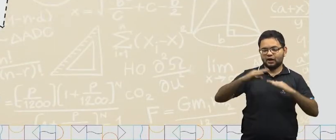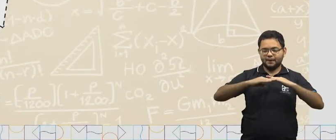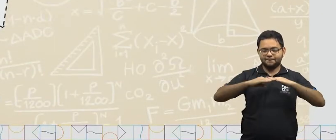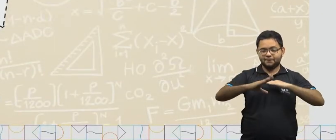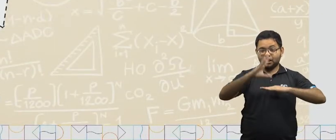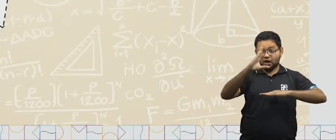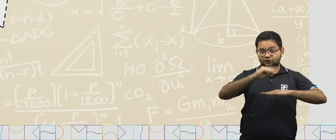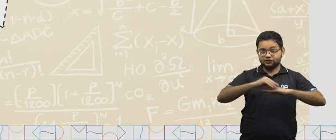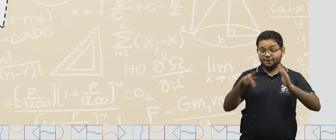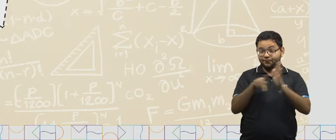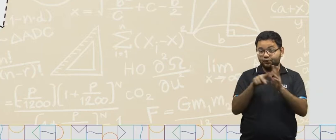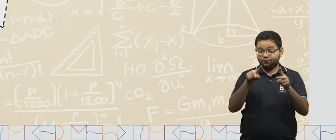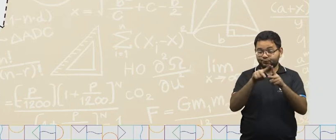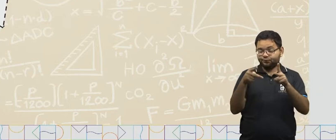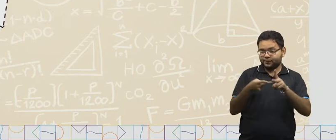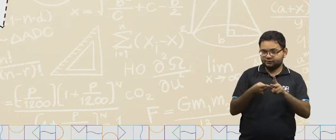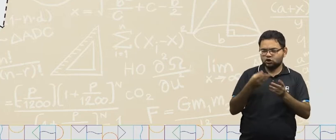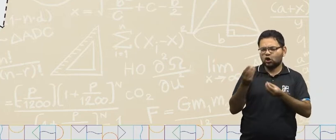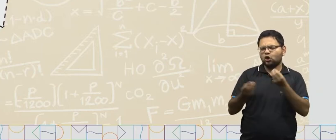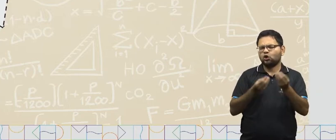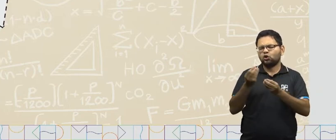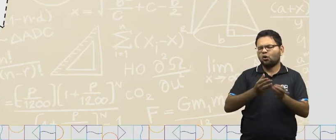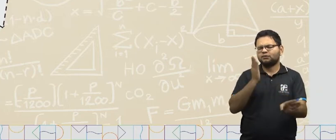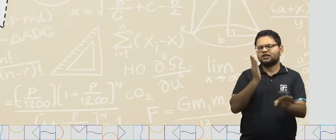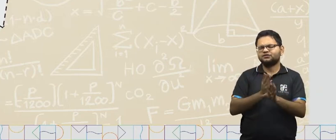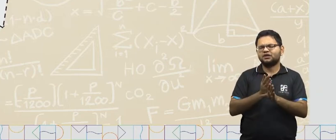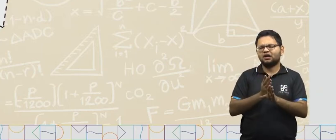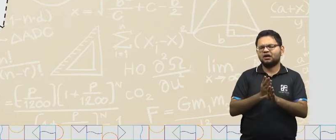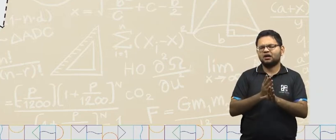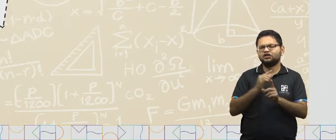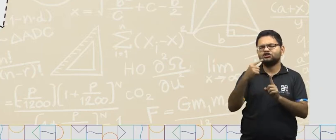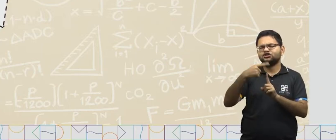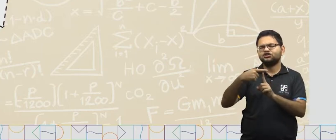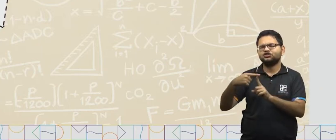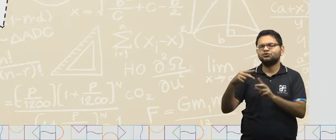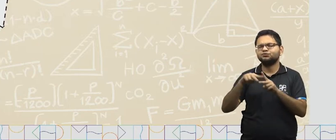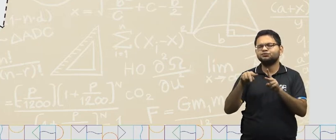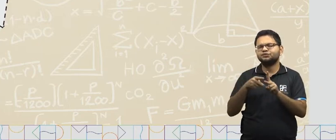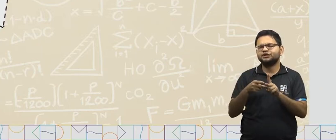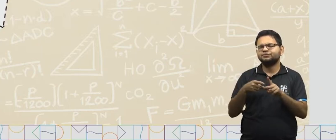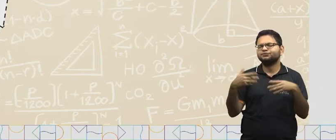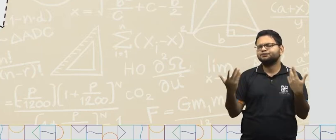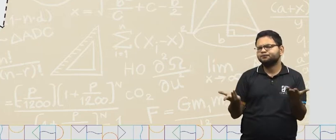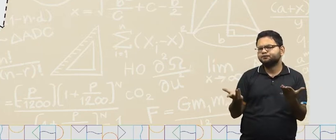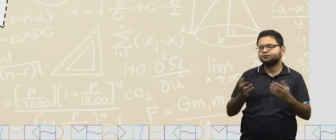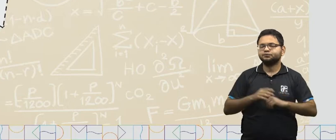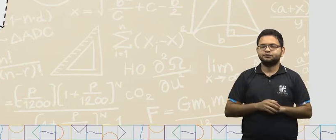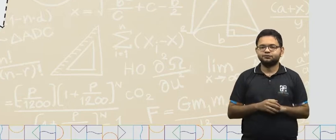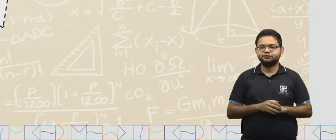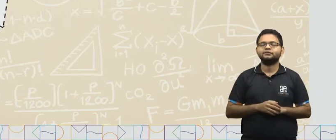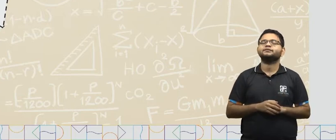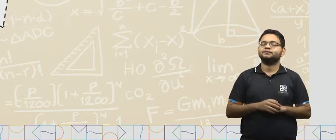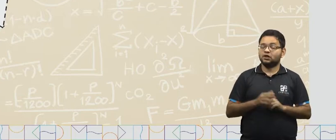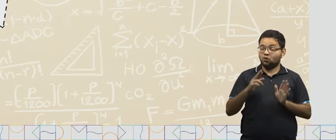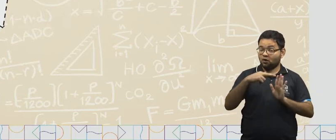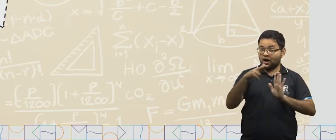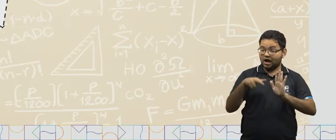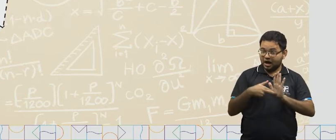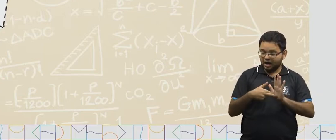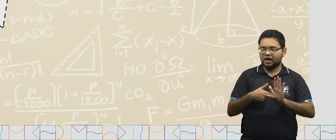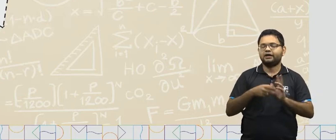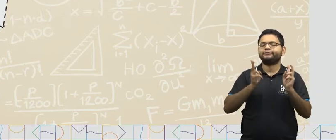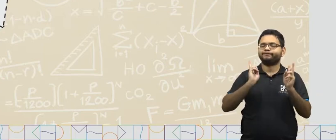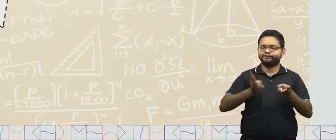como nós podemos identificar qual pirâmide se trata? No caso, nós seguimos a mesma